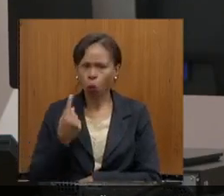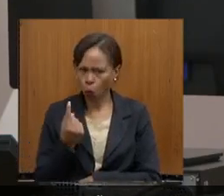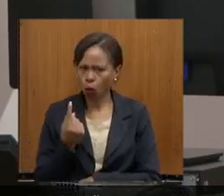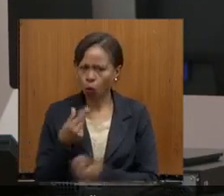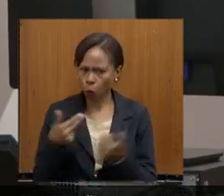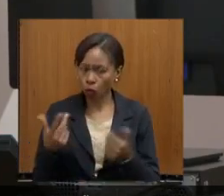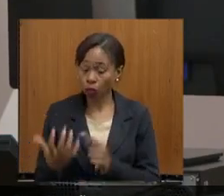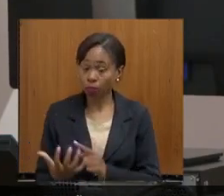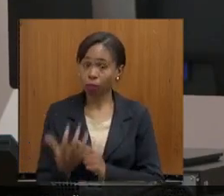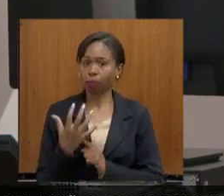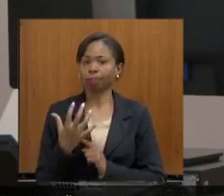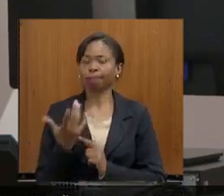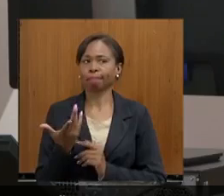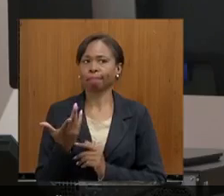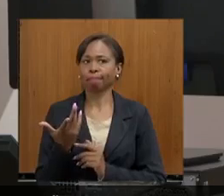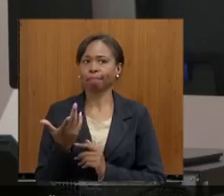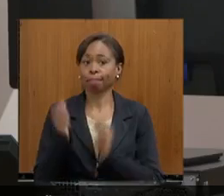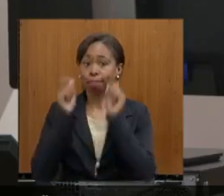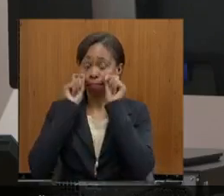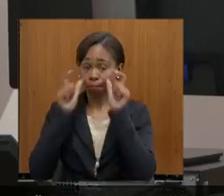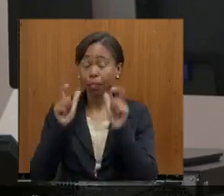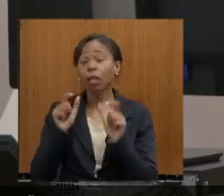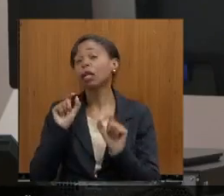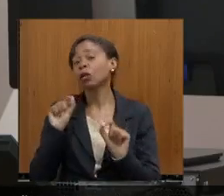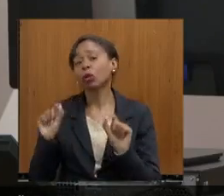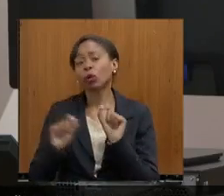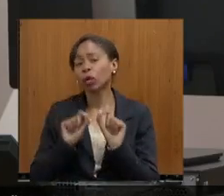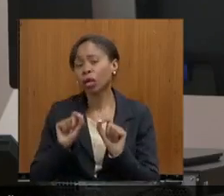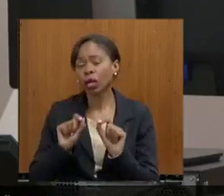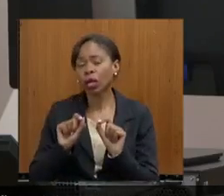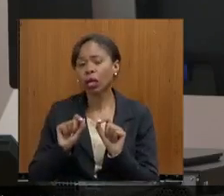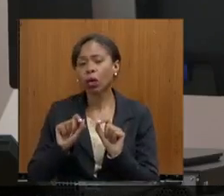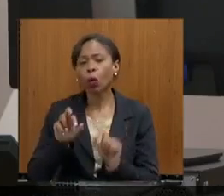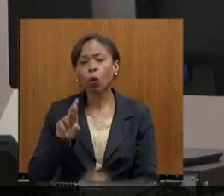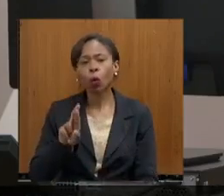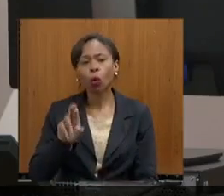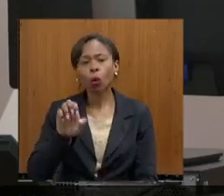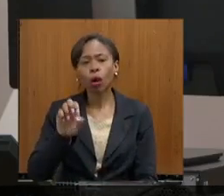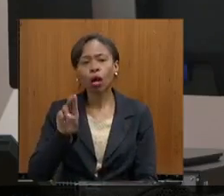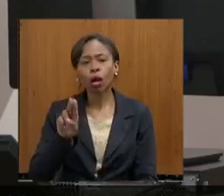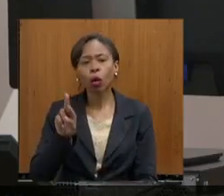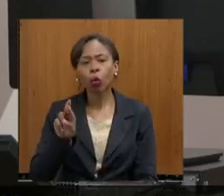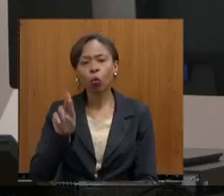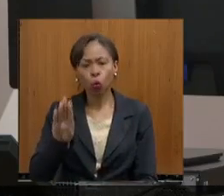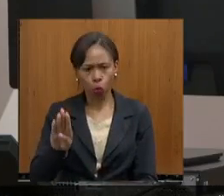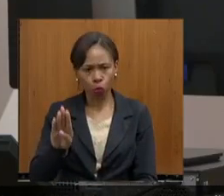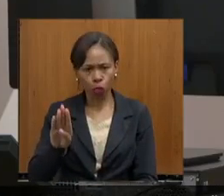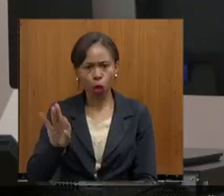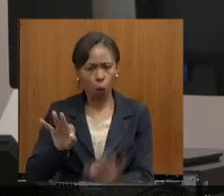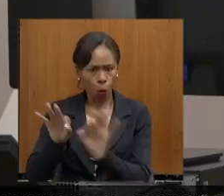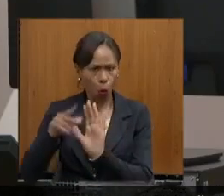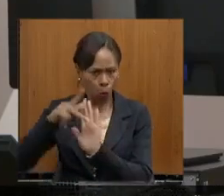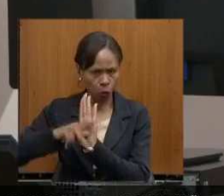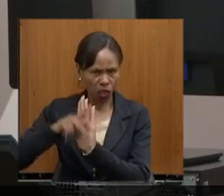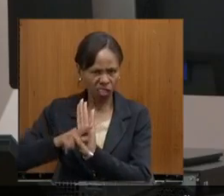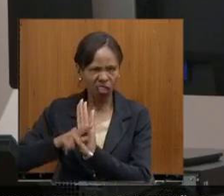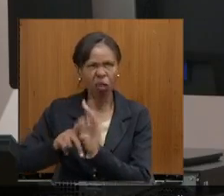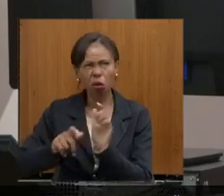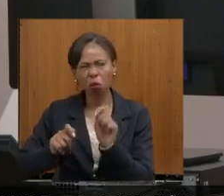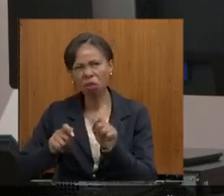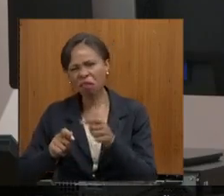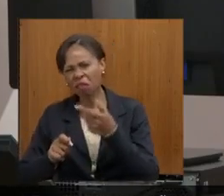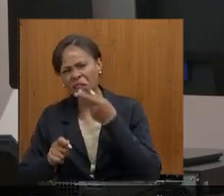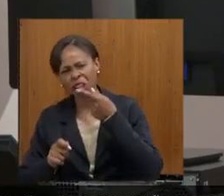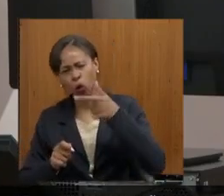acompanho de perto secretário e que você falou que é o programa reurb eu poderia que tá falando de várias e várias investimentos em 36 bilhões